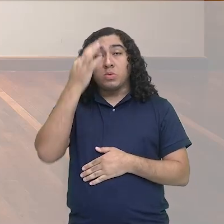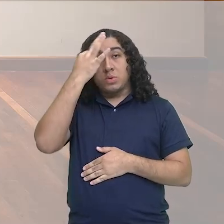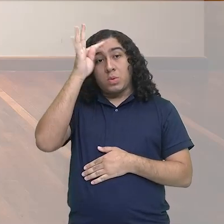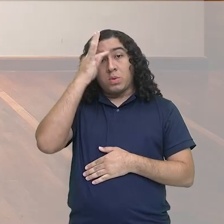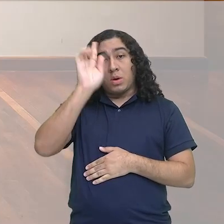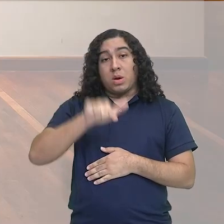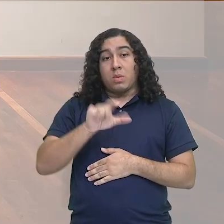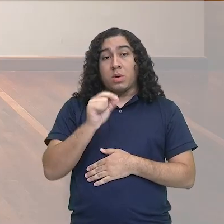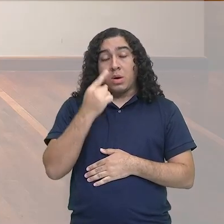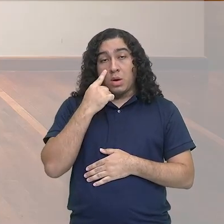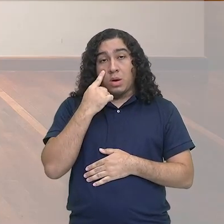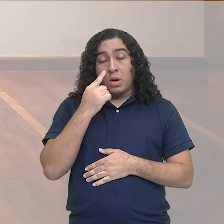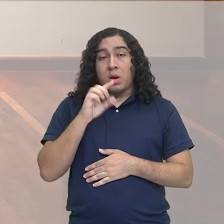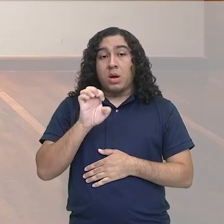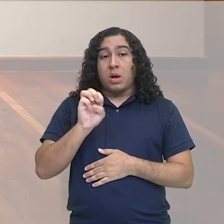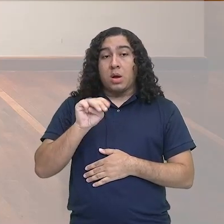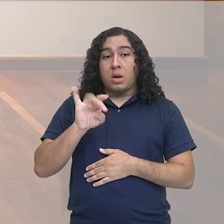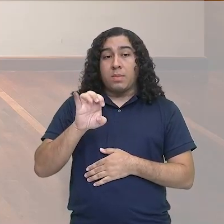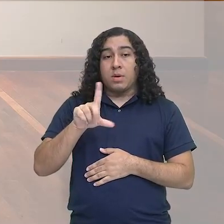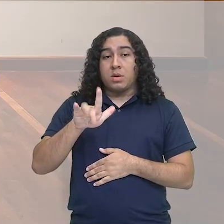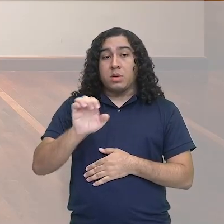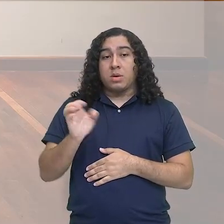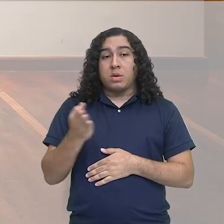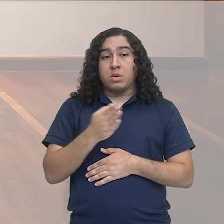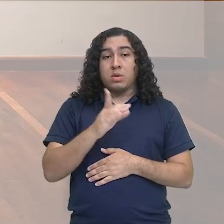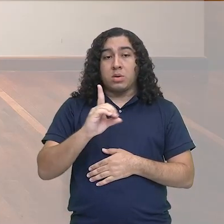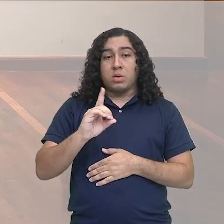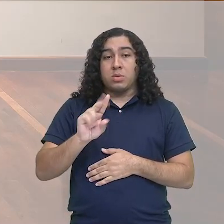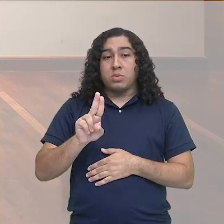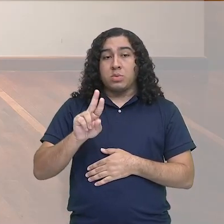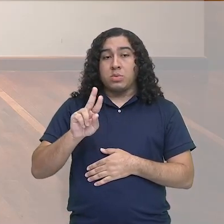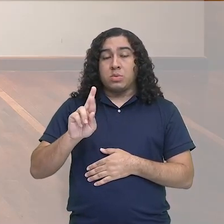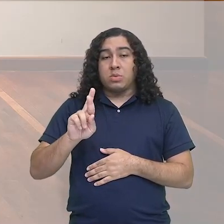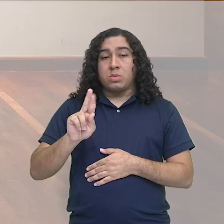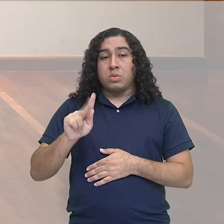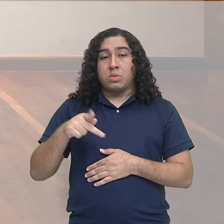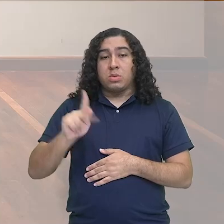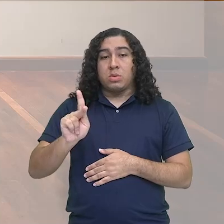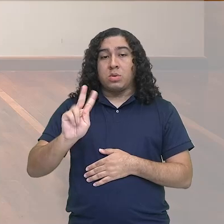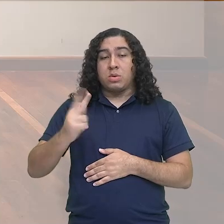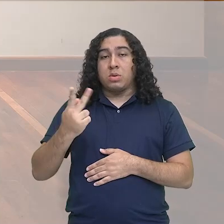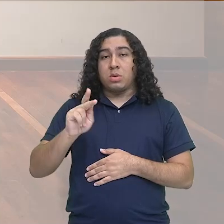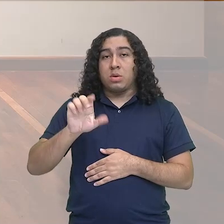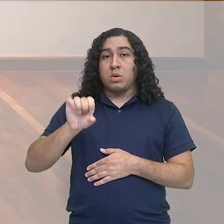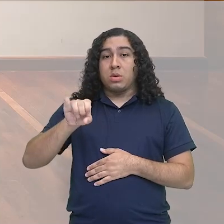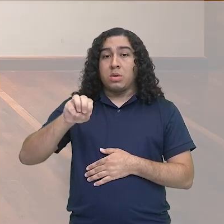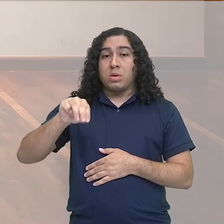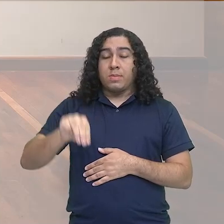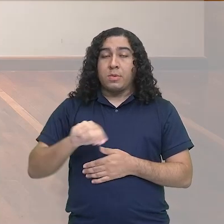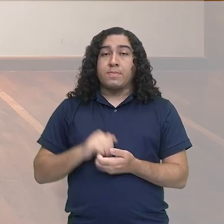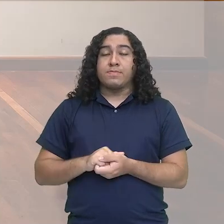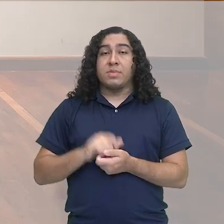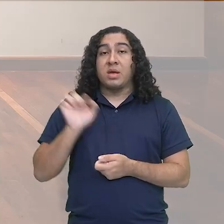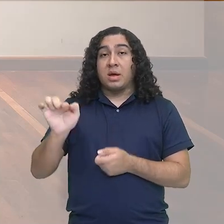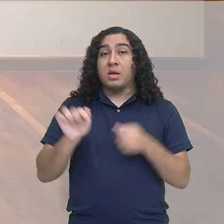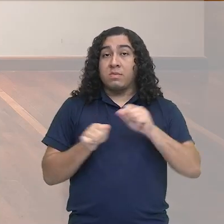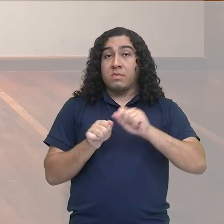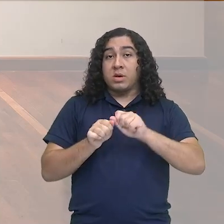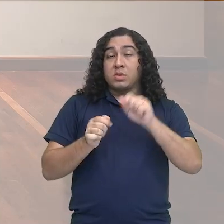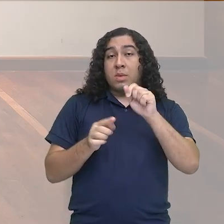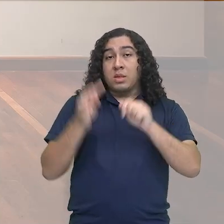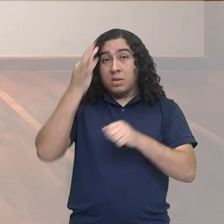é Emile Durkheim, né? Durkheim desenvolveu uma teoria segundo a qual a sociedade é um